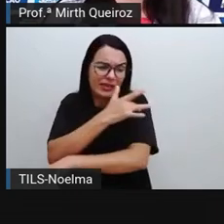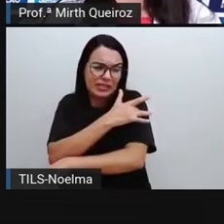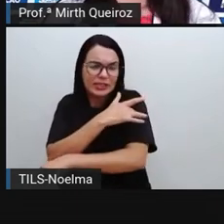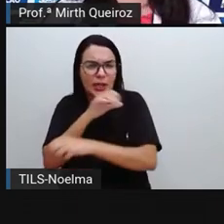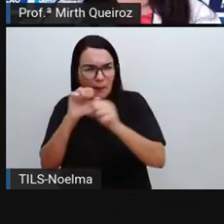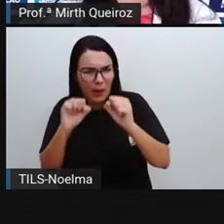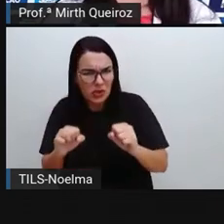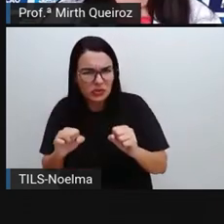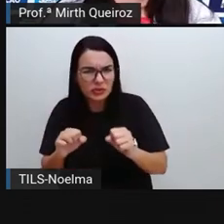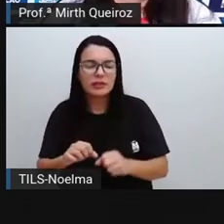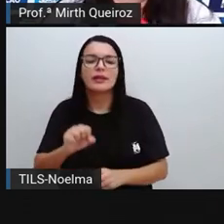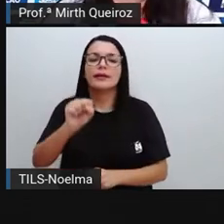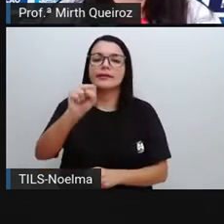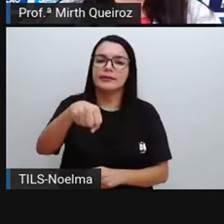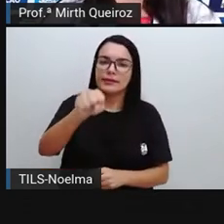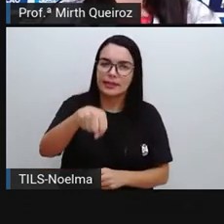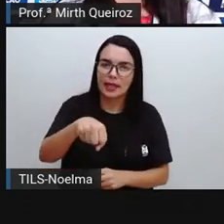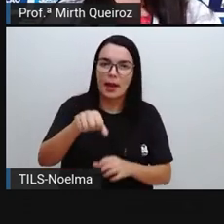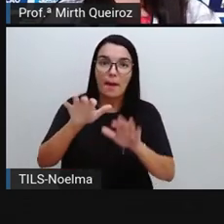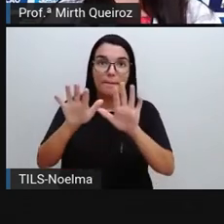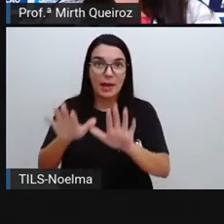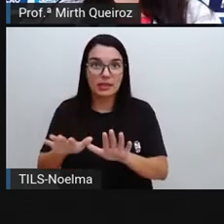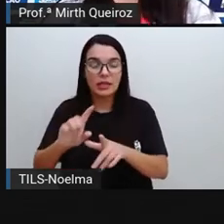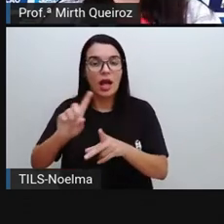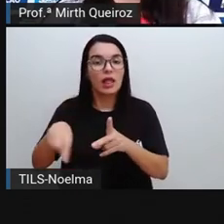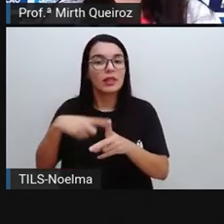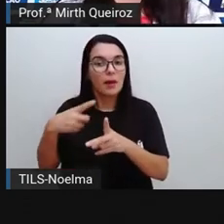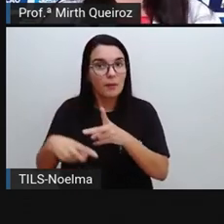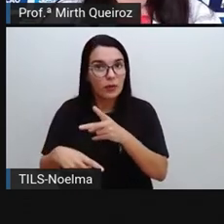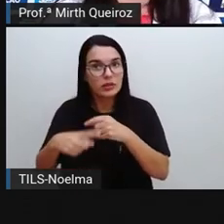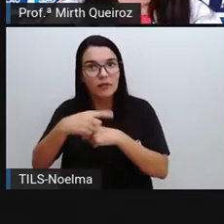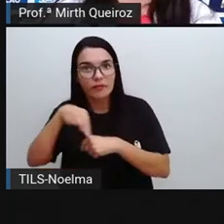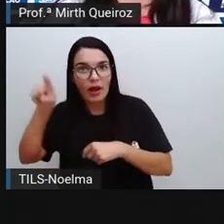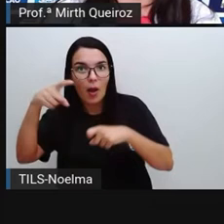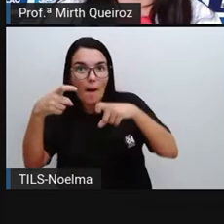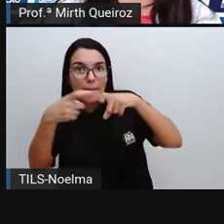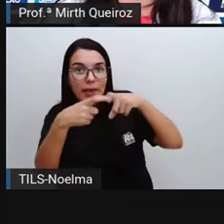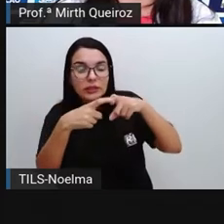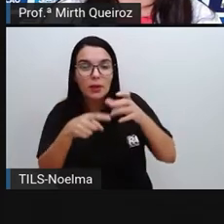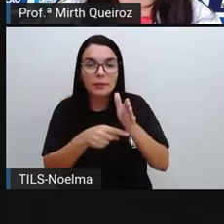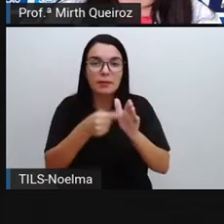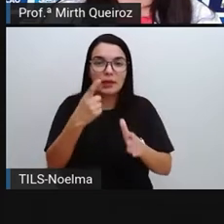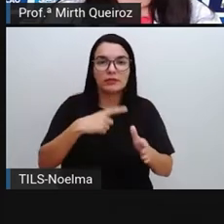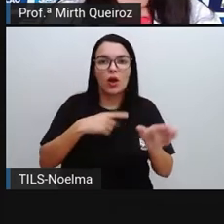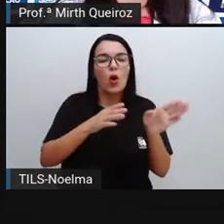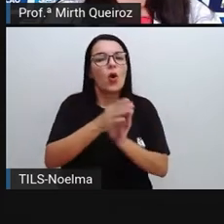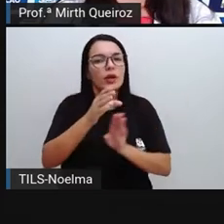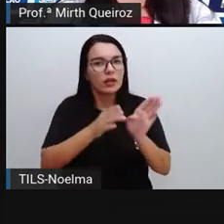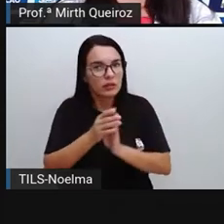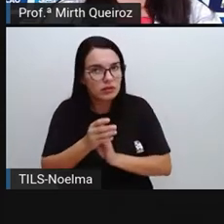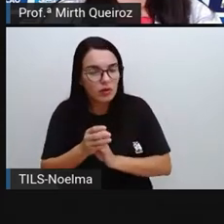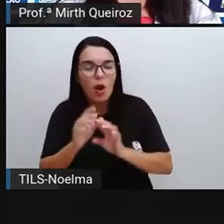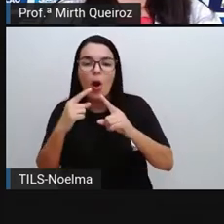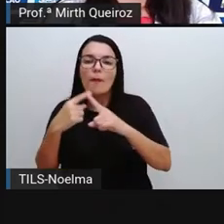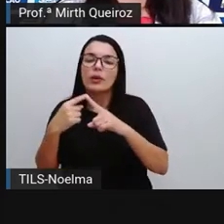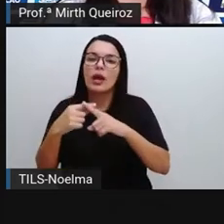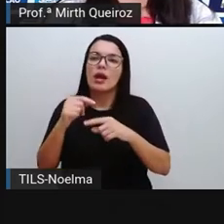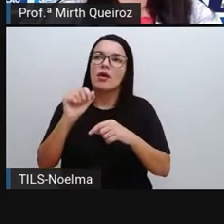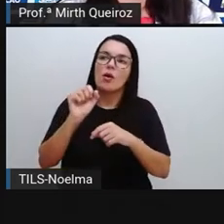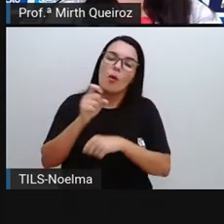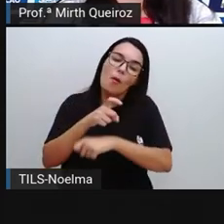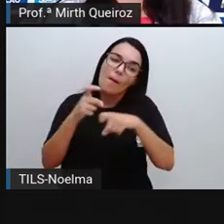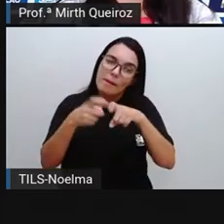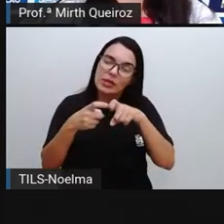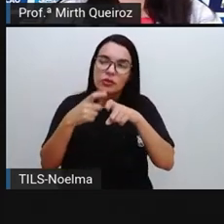vacinar? Sim, porém, depois de consultar o médico e receber as orientações, porque aí o médico ele vai analisar a forma